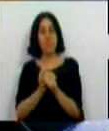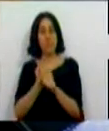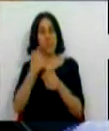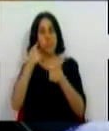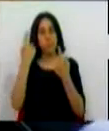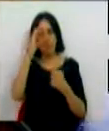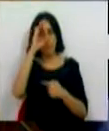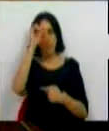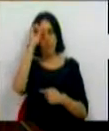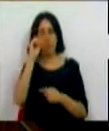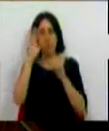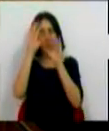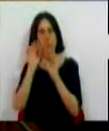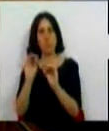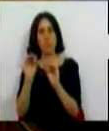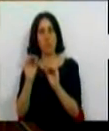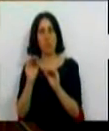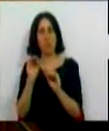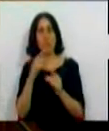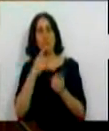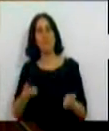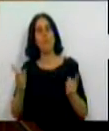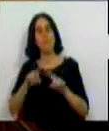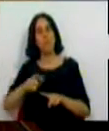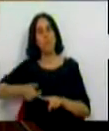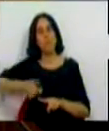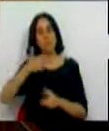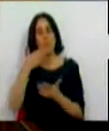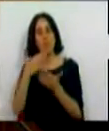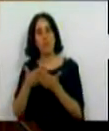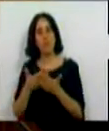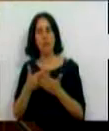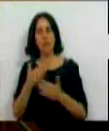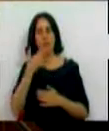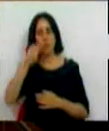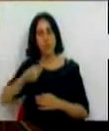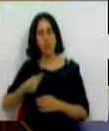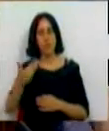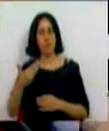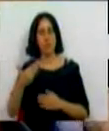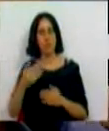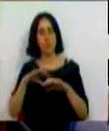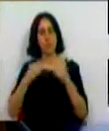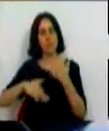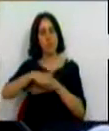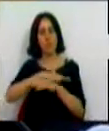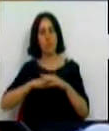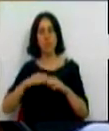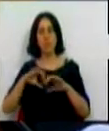Educação volta a ser um meio privilegiado de promoção de justiça social e de mobilidade